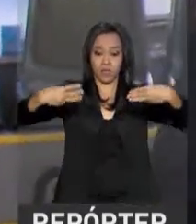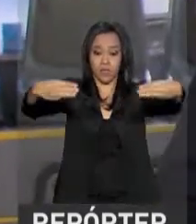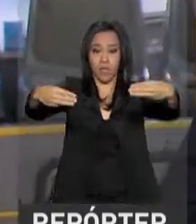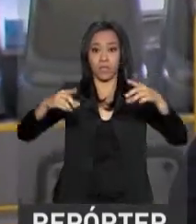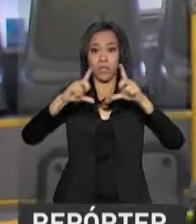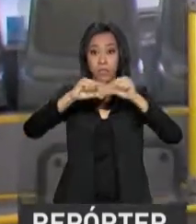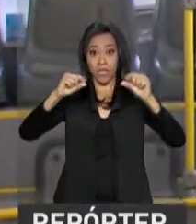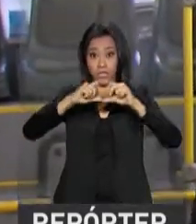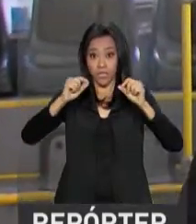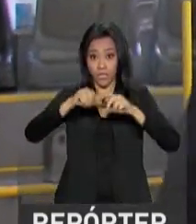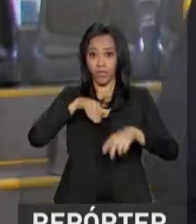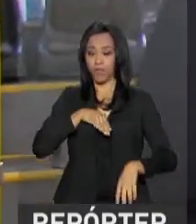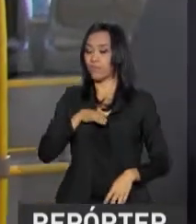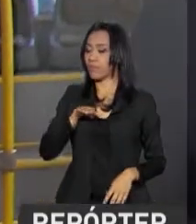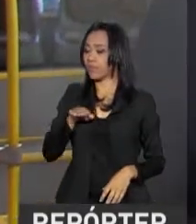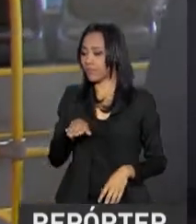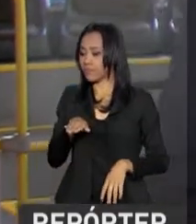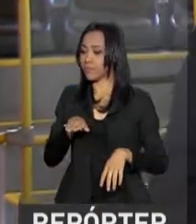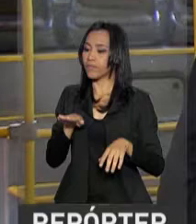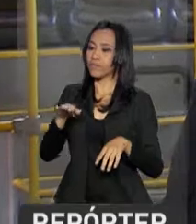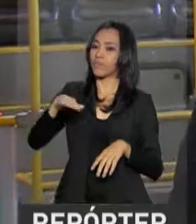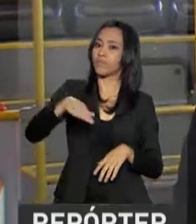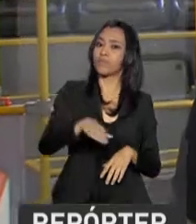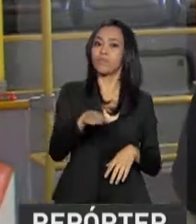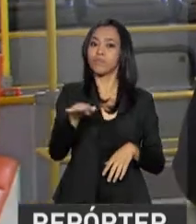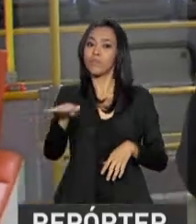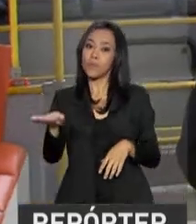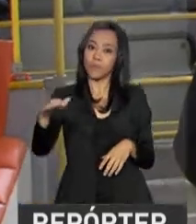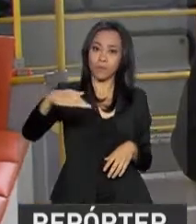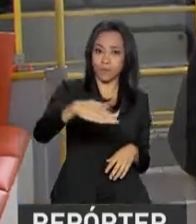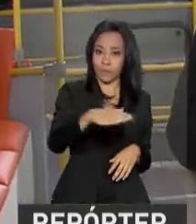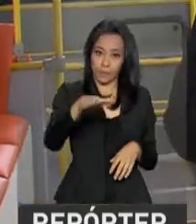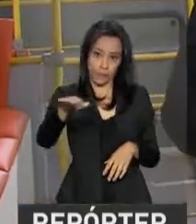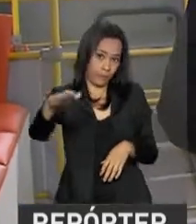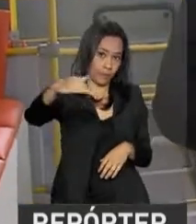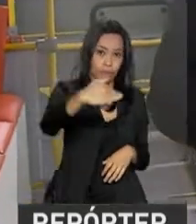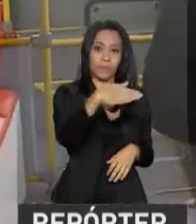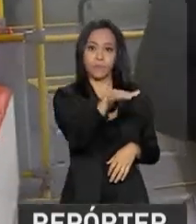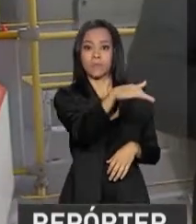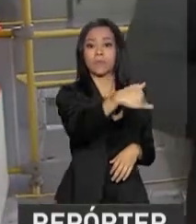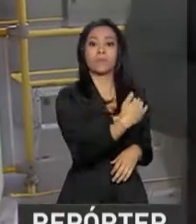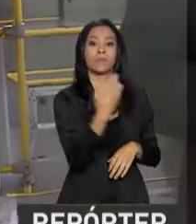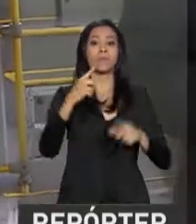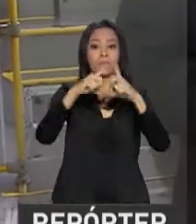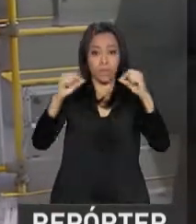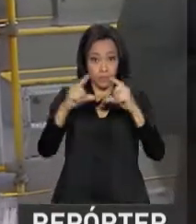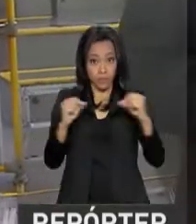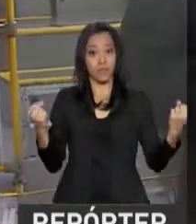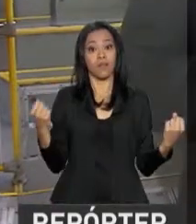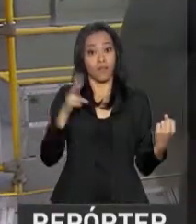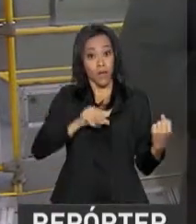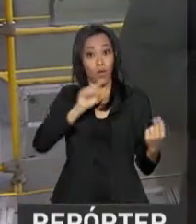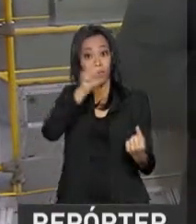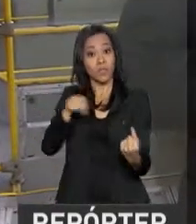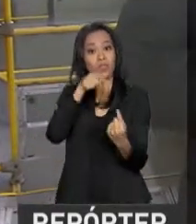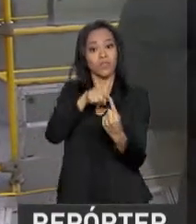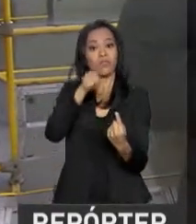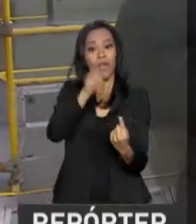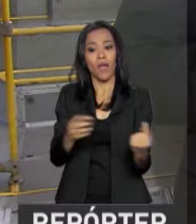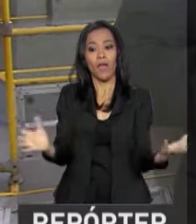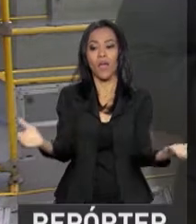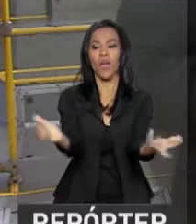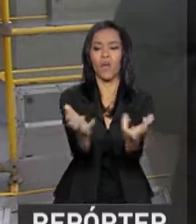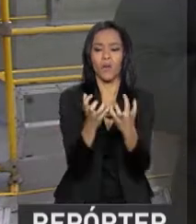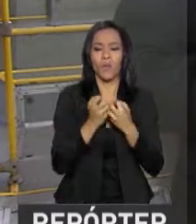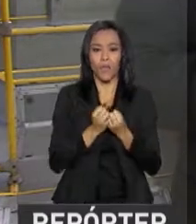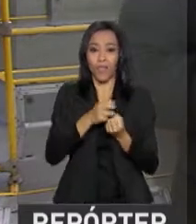e também vai percorrer outros pontos da capital e do distrito federal nas semanas seguintes a meta é recolher 10